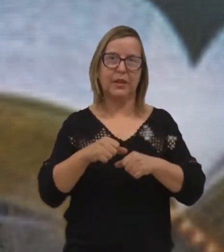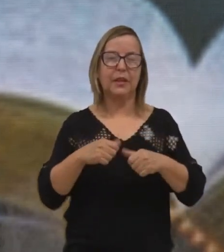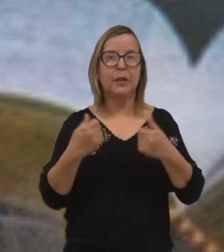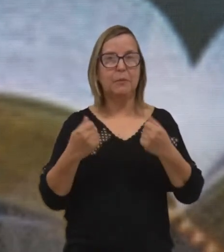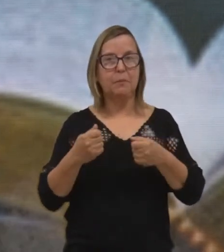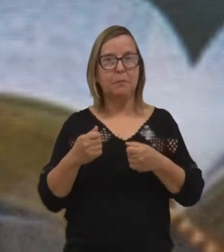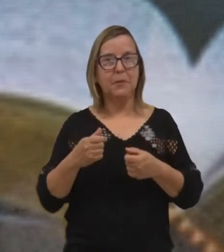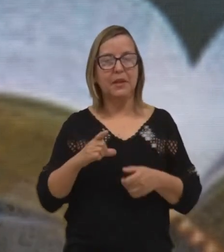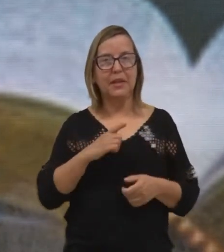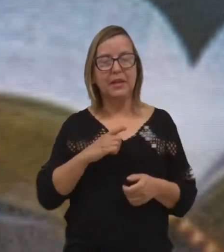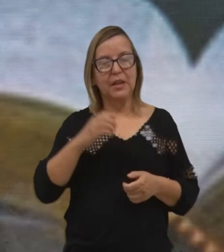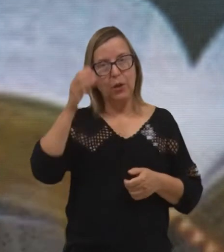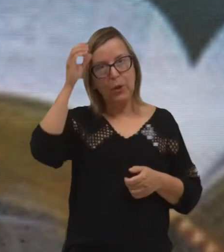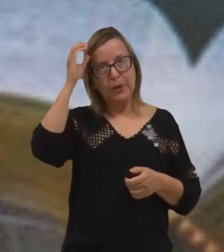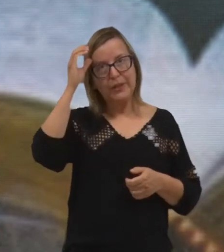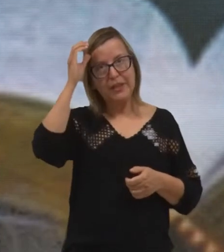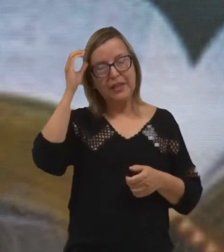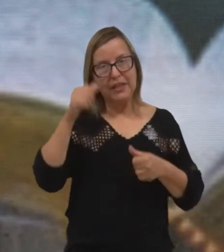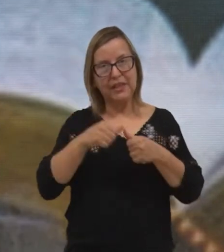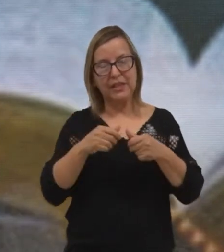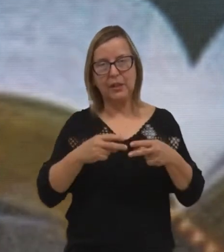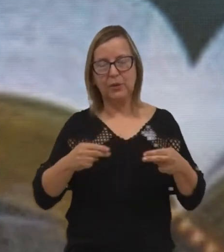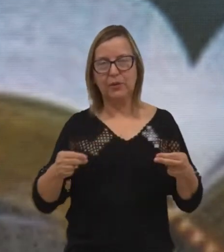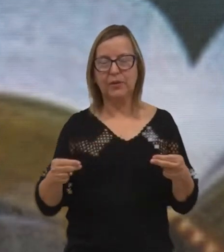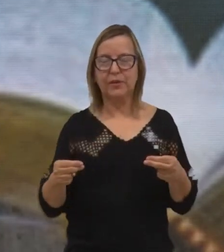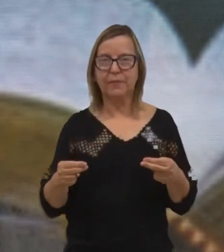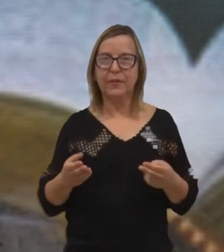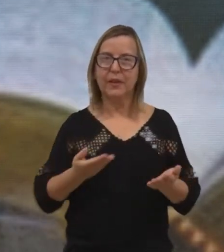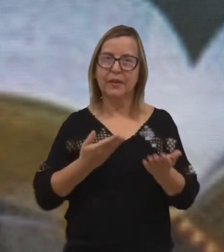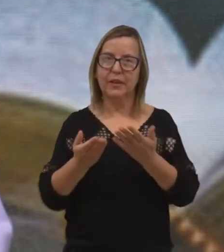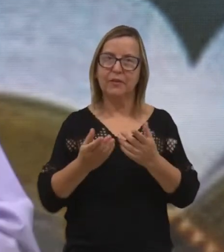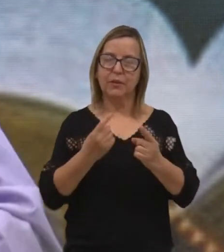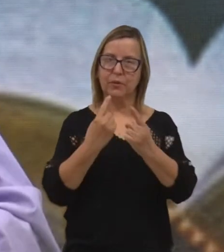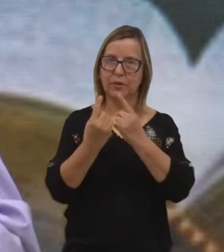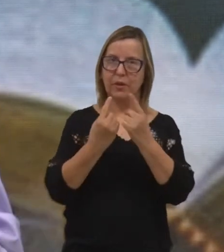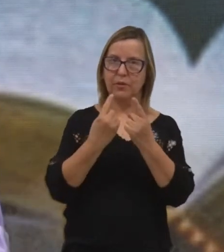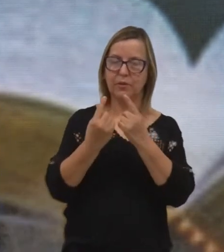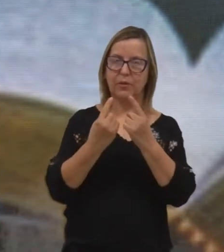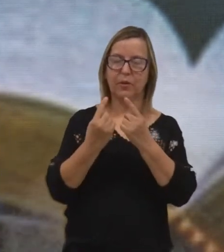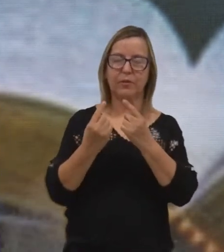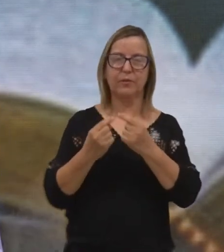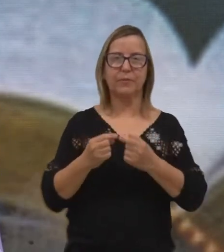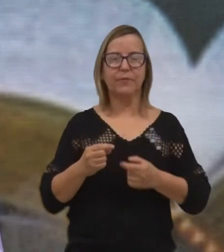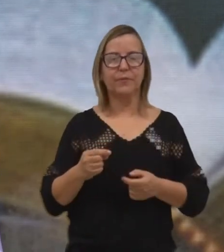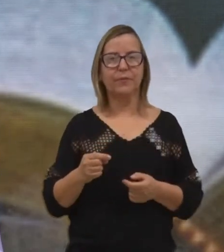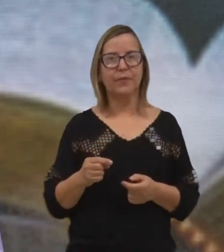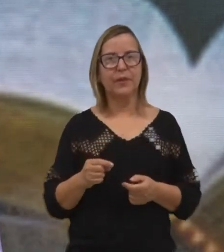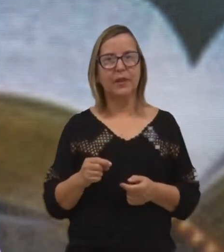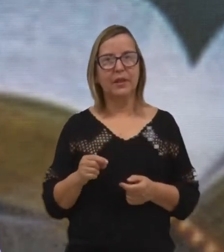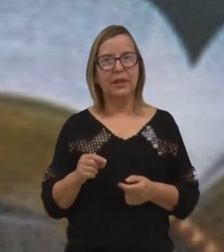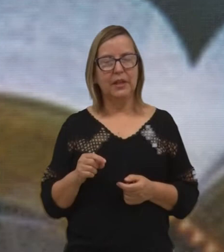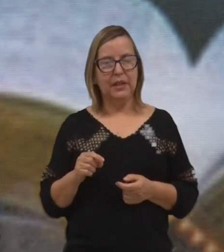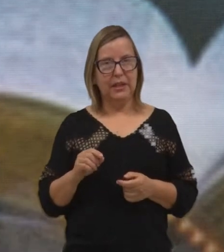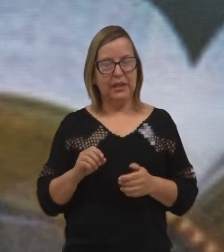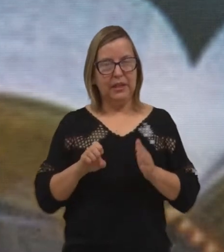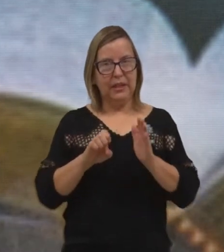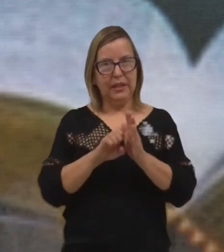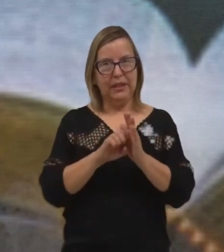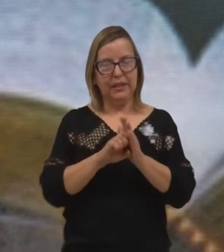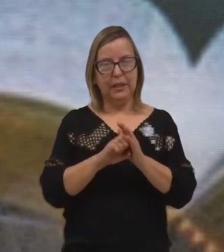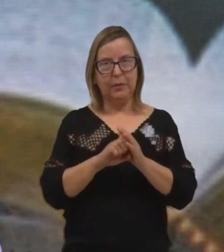que recebeu, como bons despenseiros. Nós temos a nossa despensa em casa, não é? Então